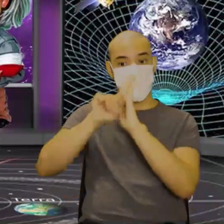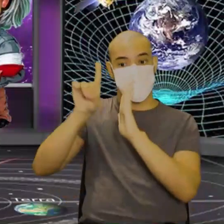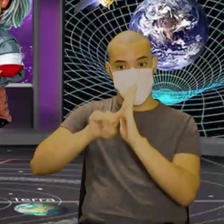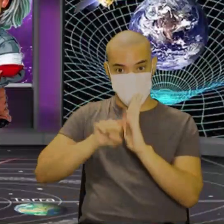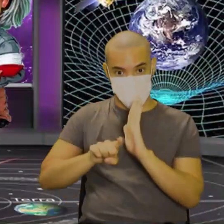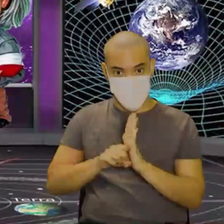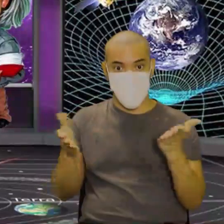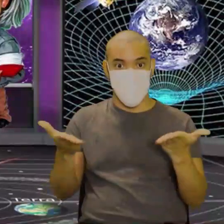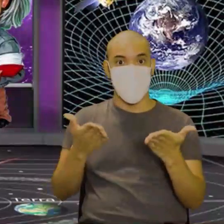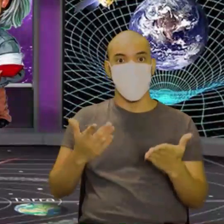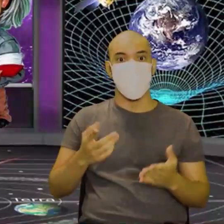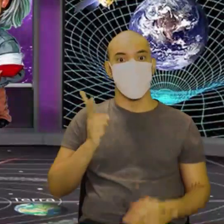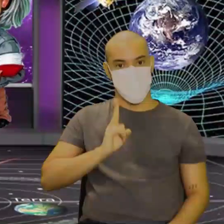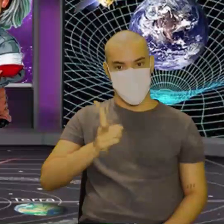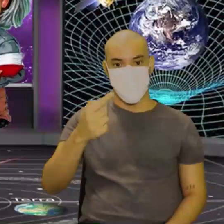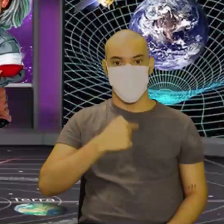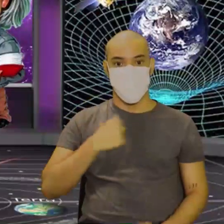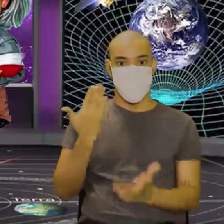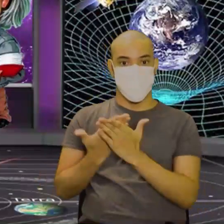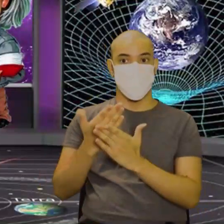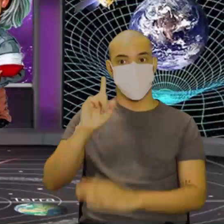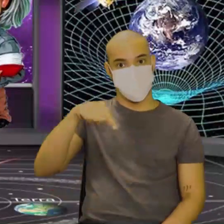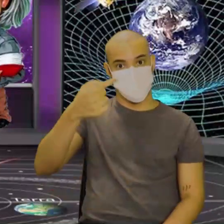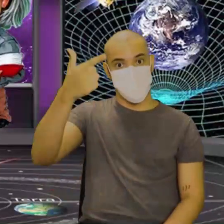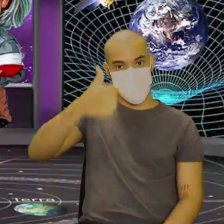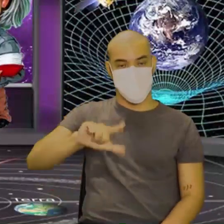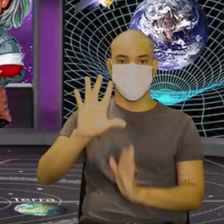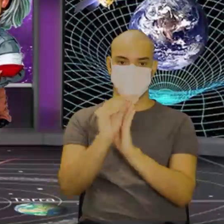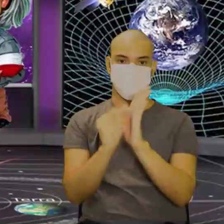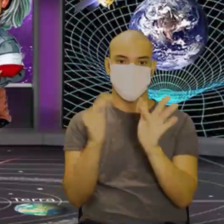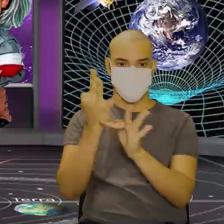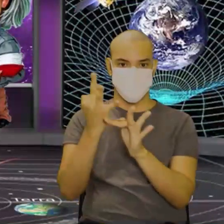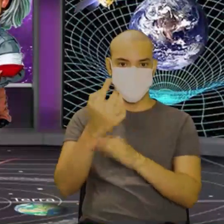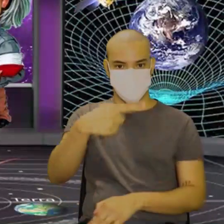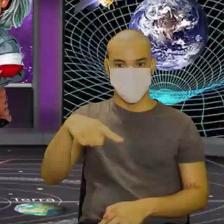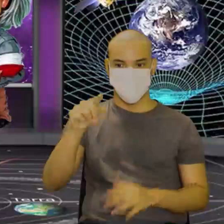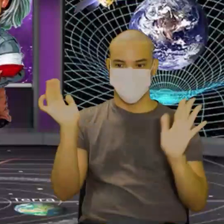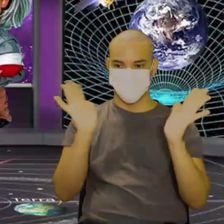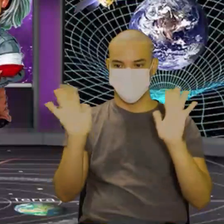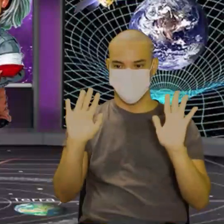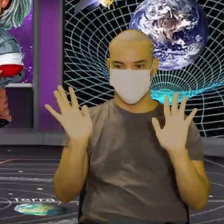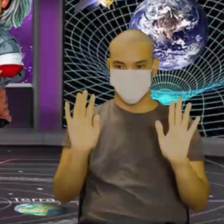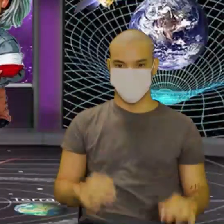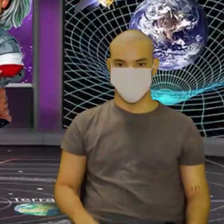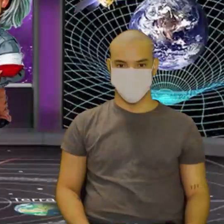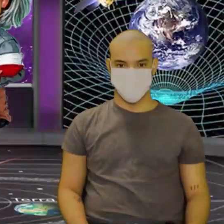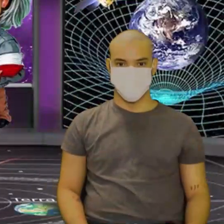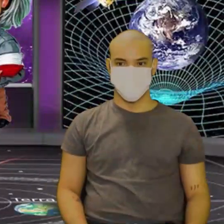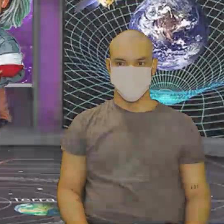questões e fiquem comigo que na próxima aula tem mais conteúdo de física para vocês, tá? Tchau, tchau!